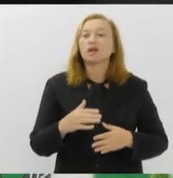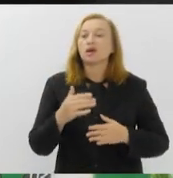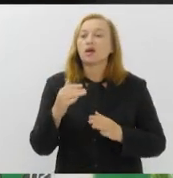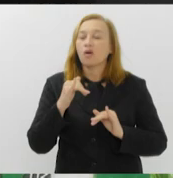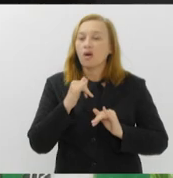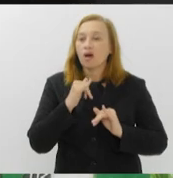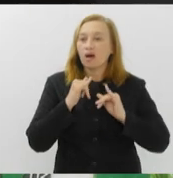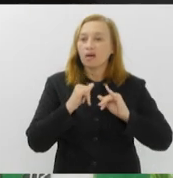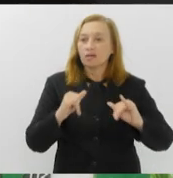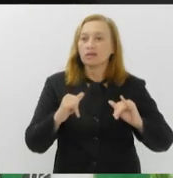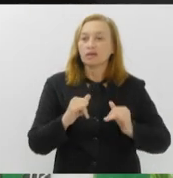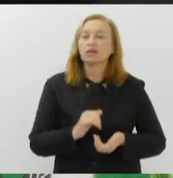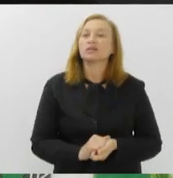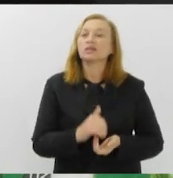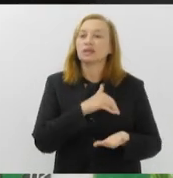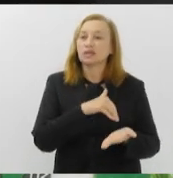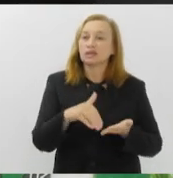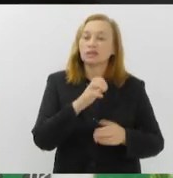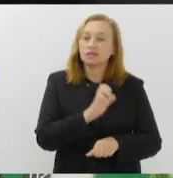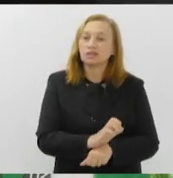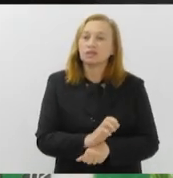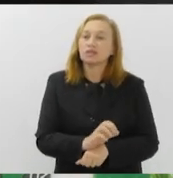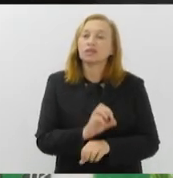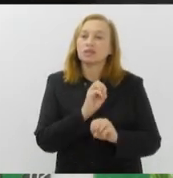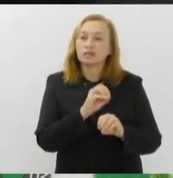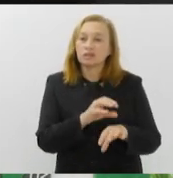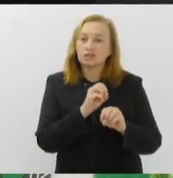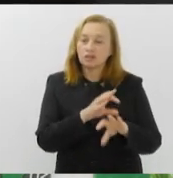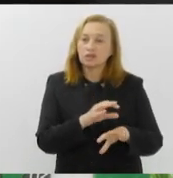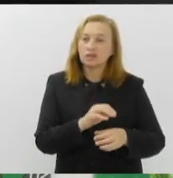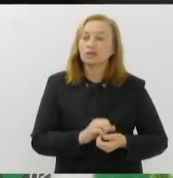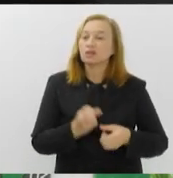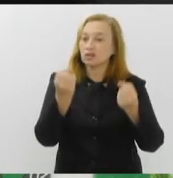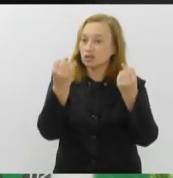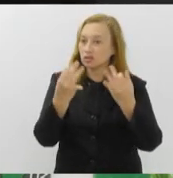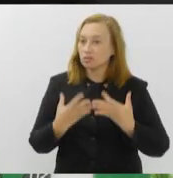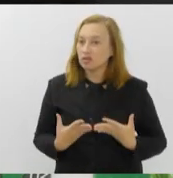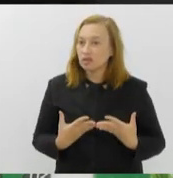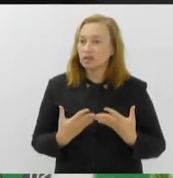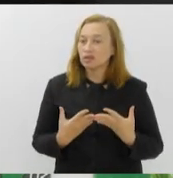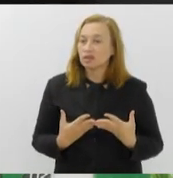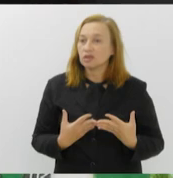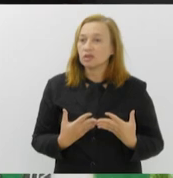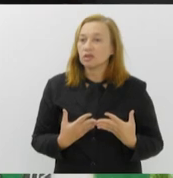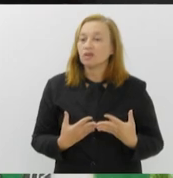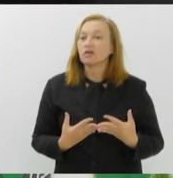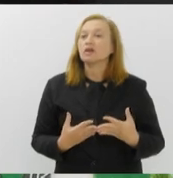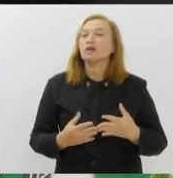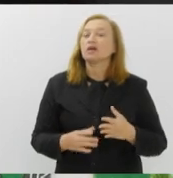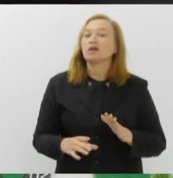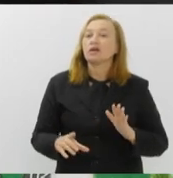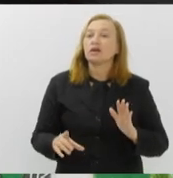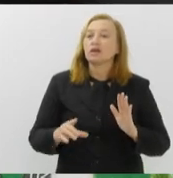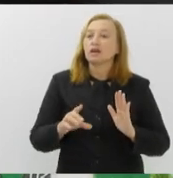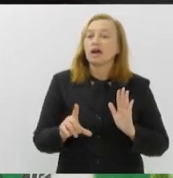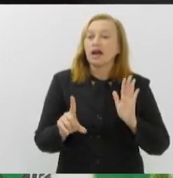Secretaria Estadual de Educação para o esclarecimento sobre a execução da Lei Federal